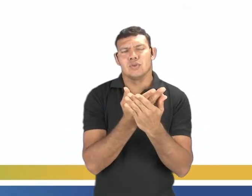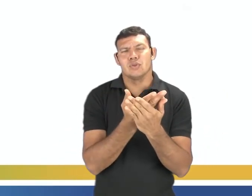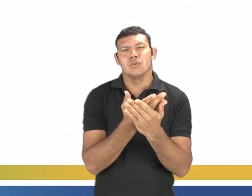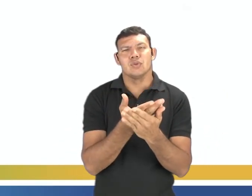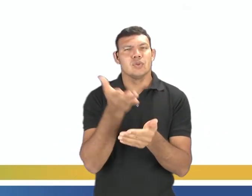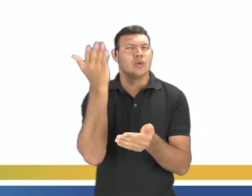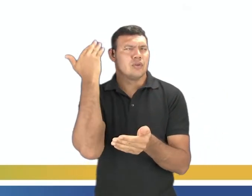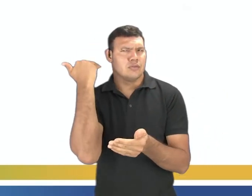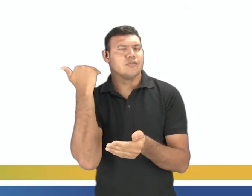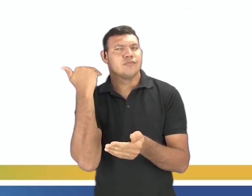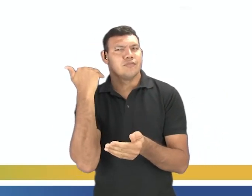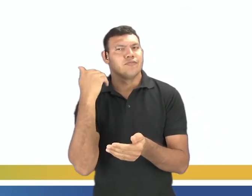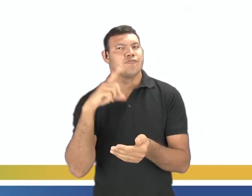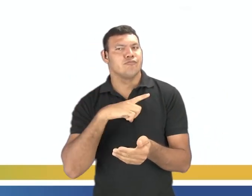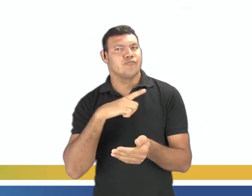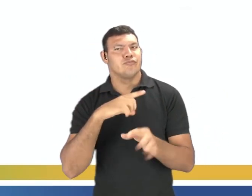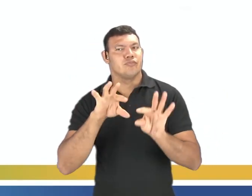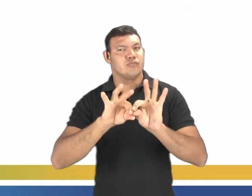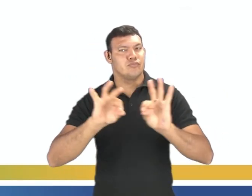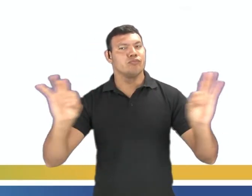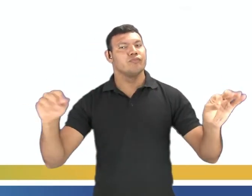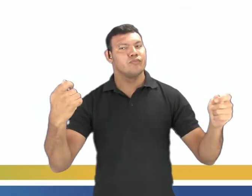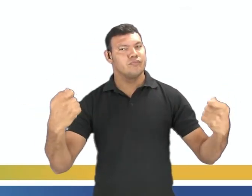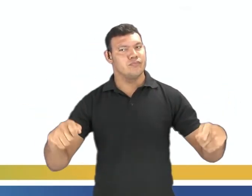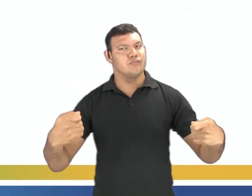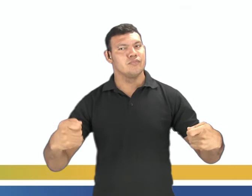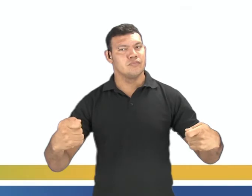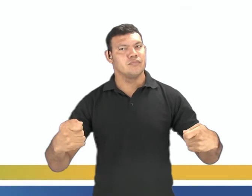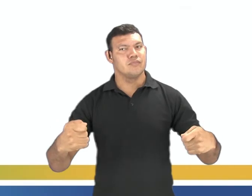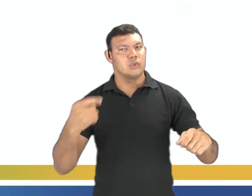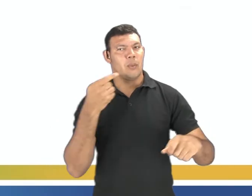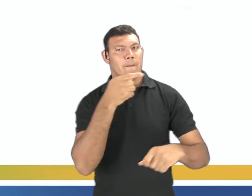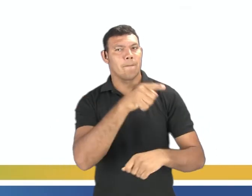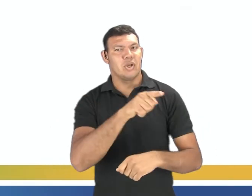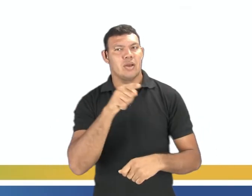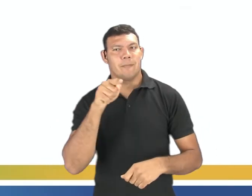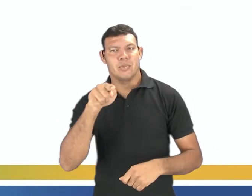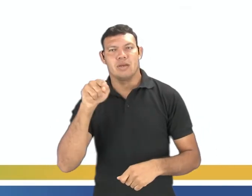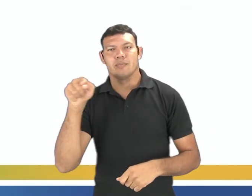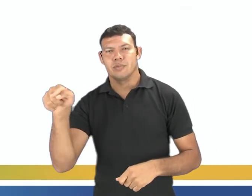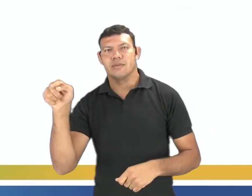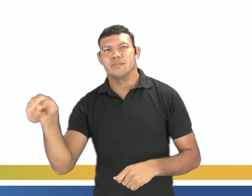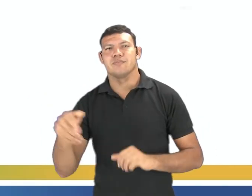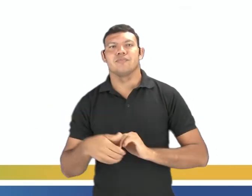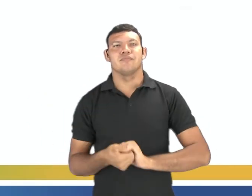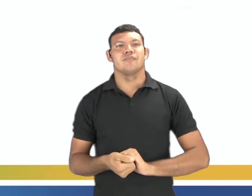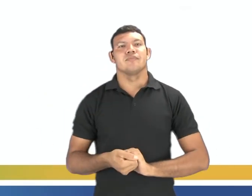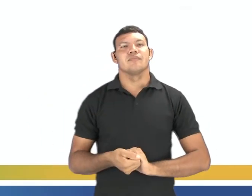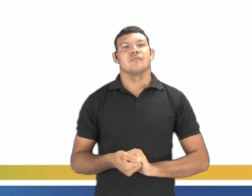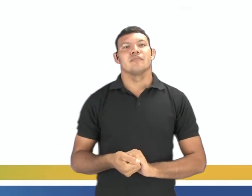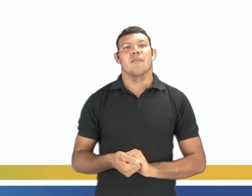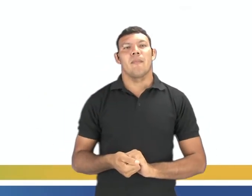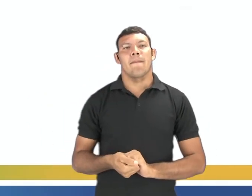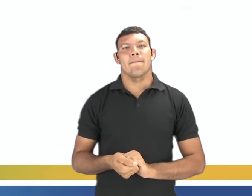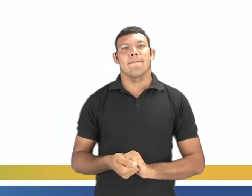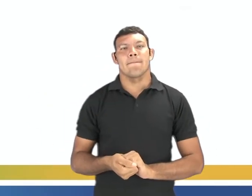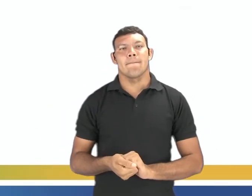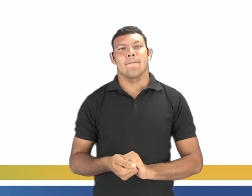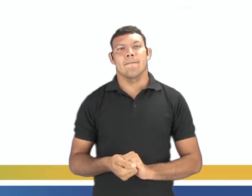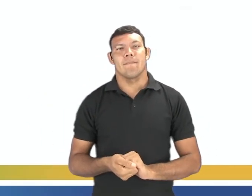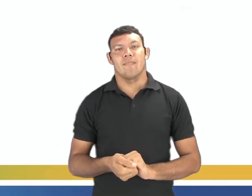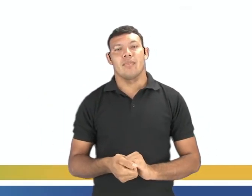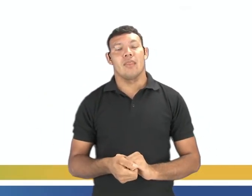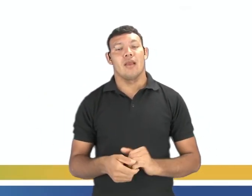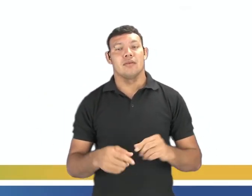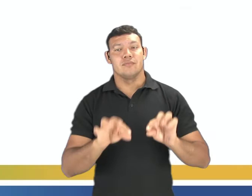anteriores para se ter uma reta é necessário que haja pontos oi e aí essa reta